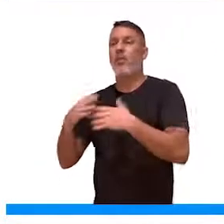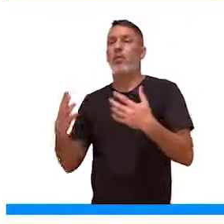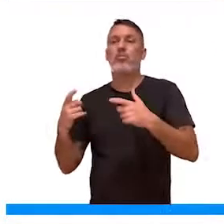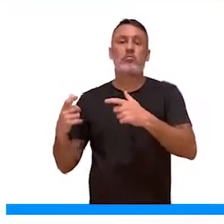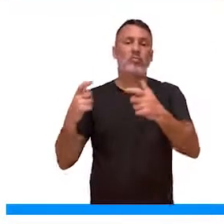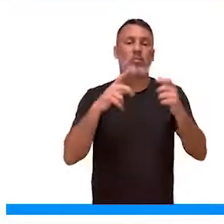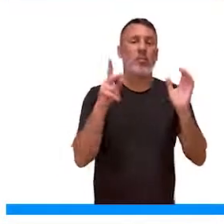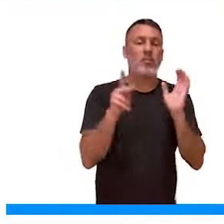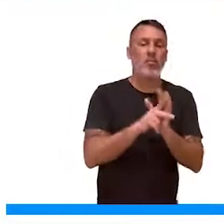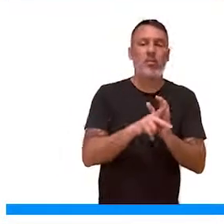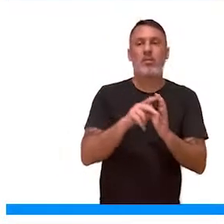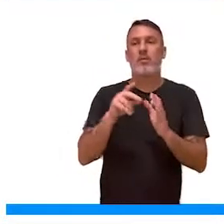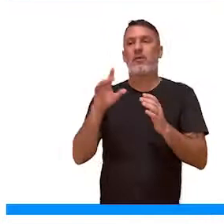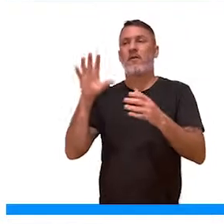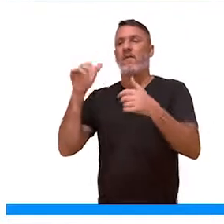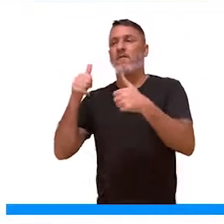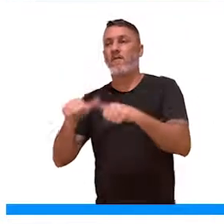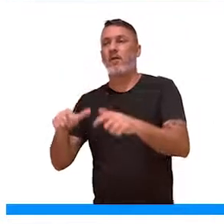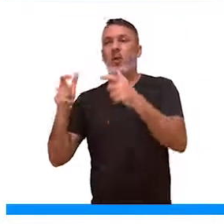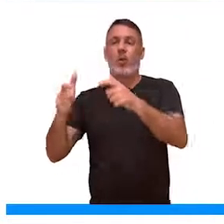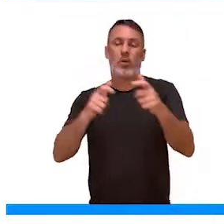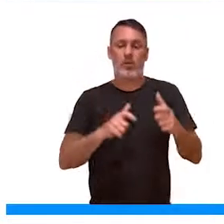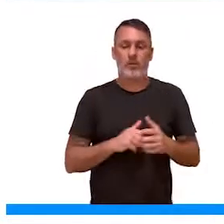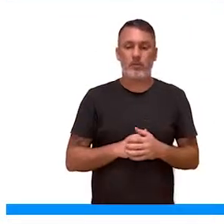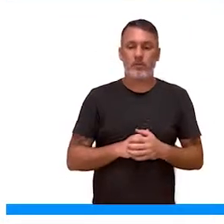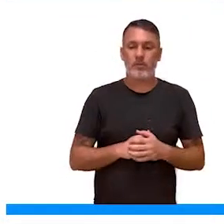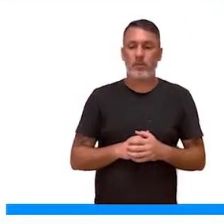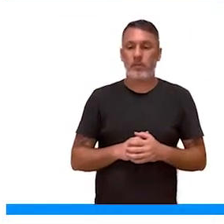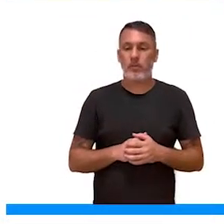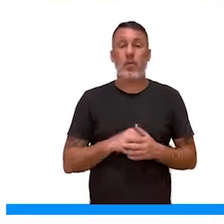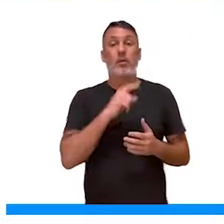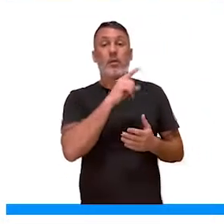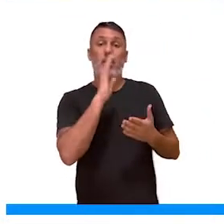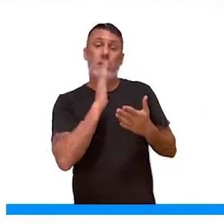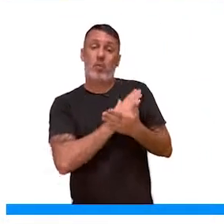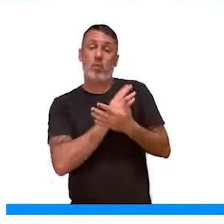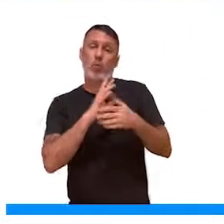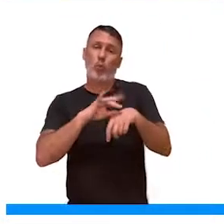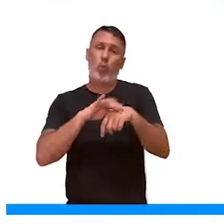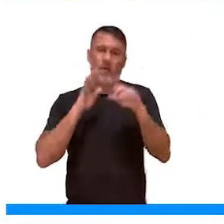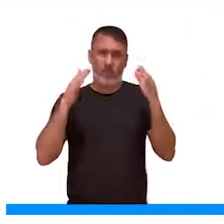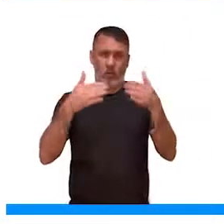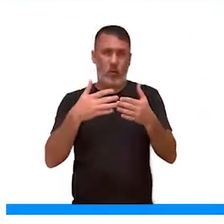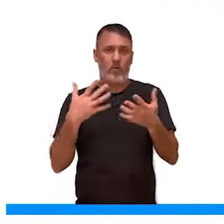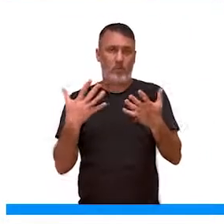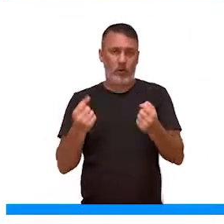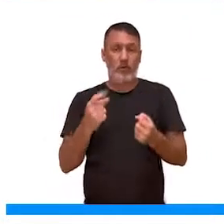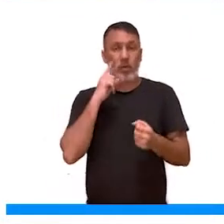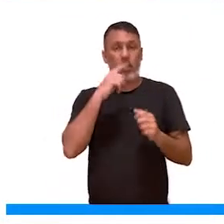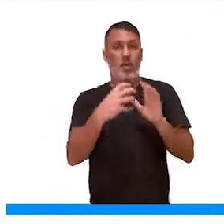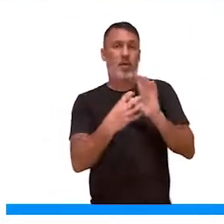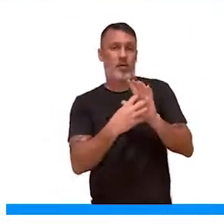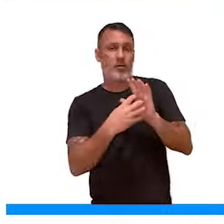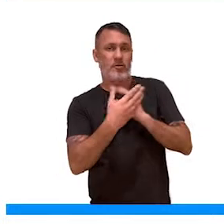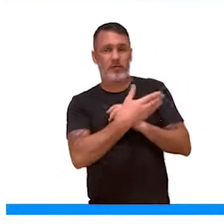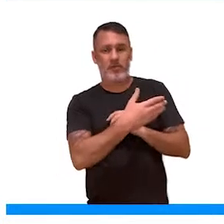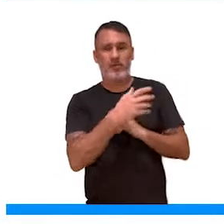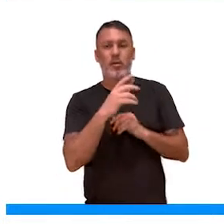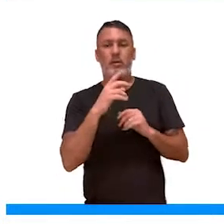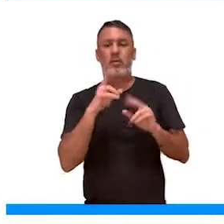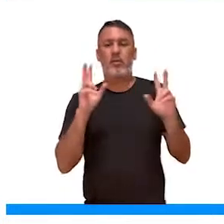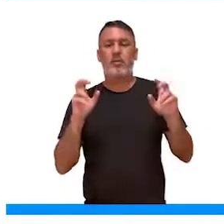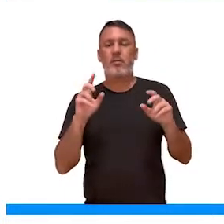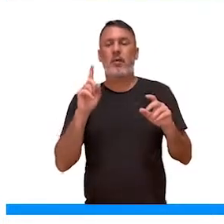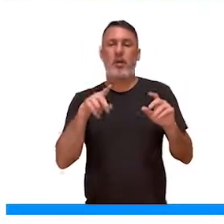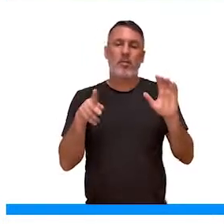esse agente para o hospedeiro. Então, algumas doenças para a gente conversar um pouquinho. A AIDS, que é